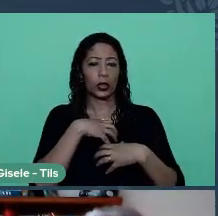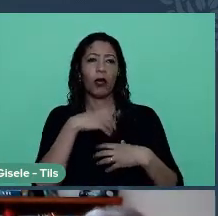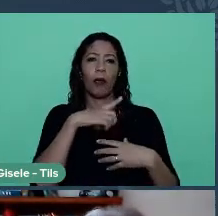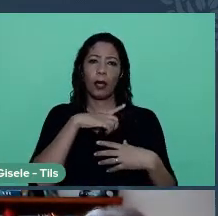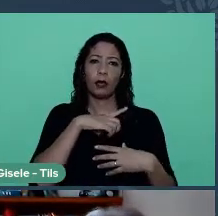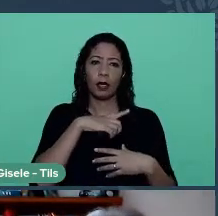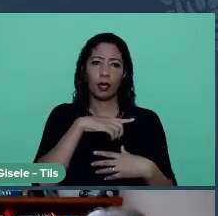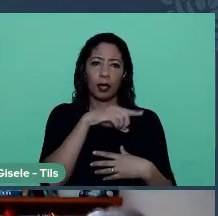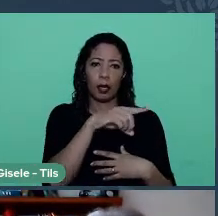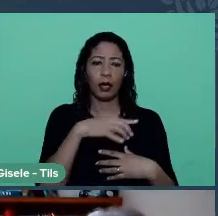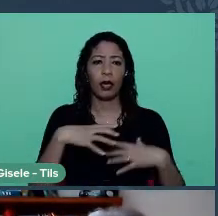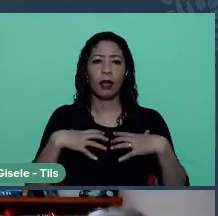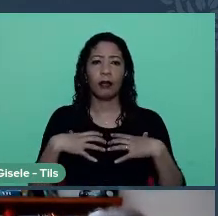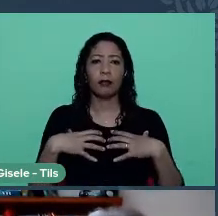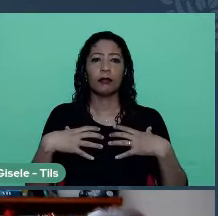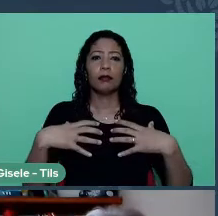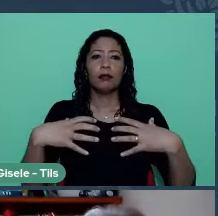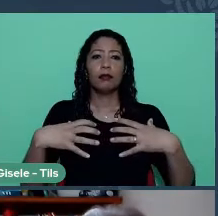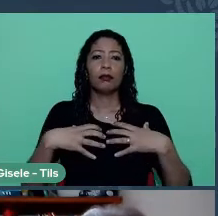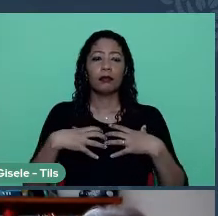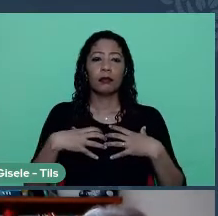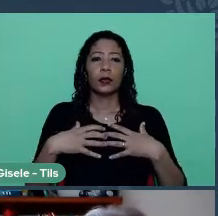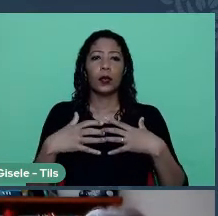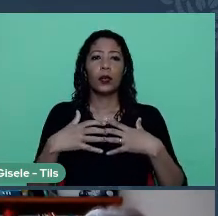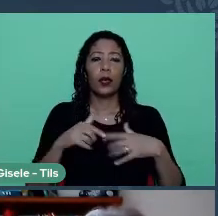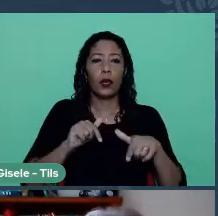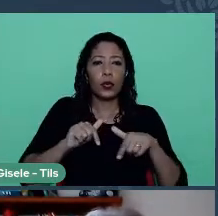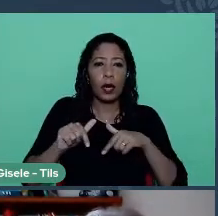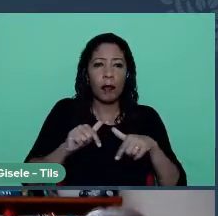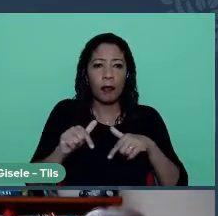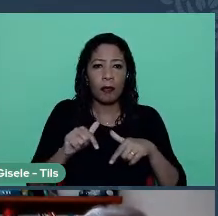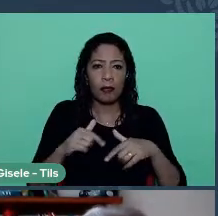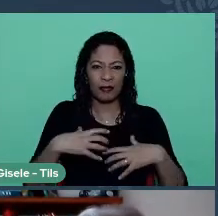aquela função pulmonar, os sintomas podem